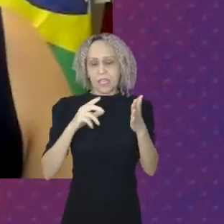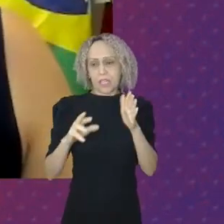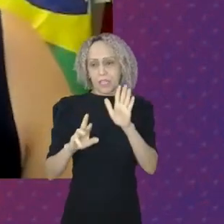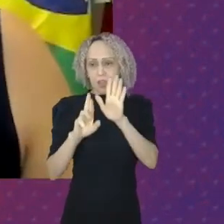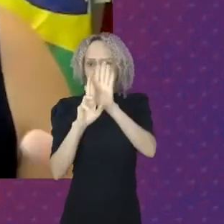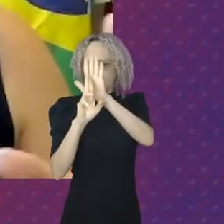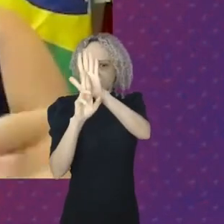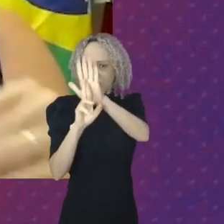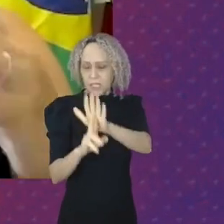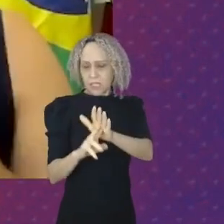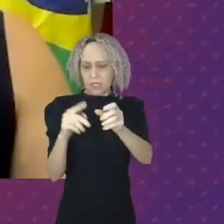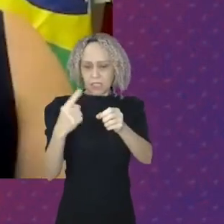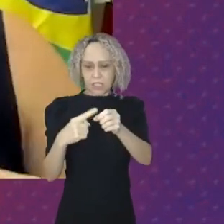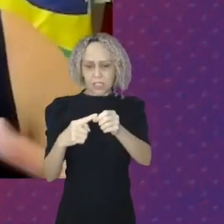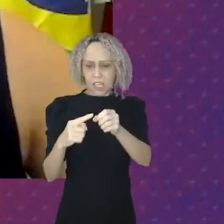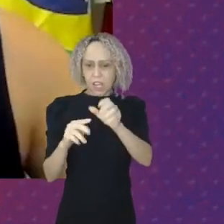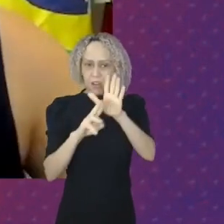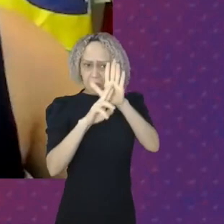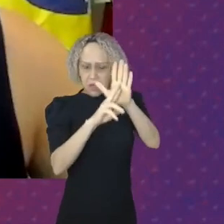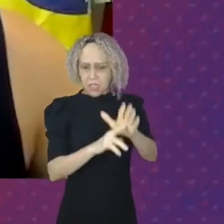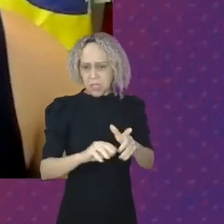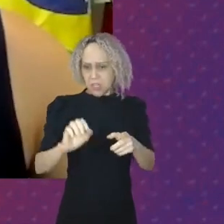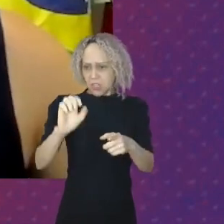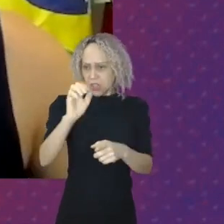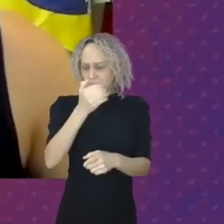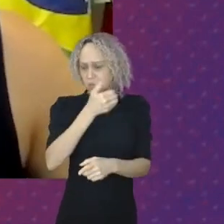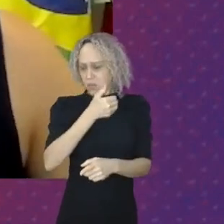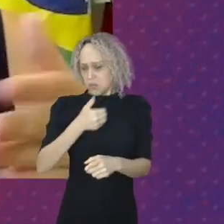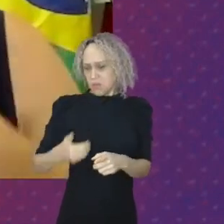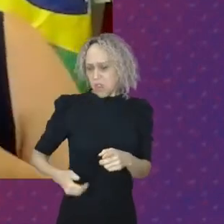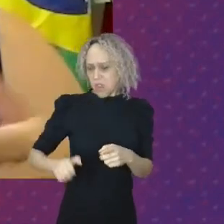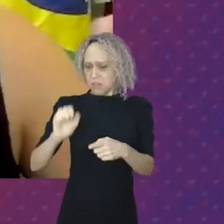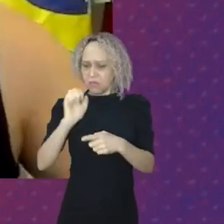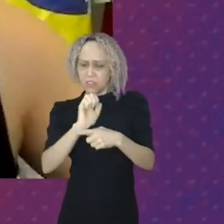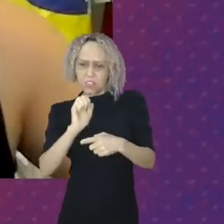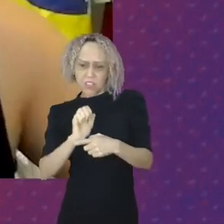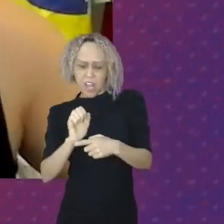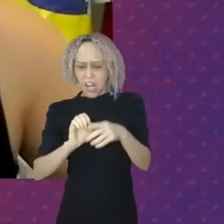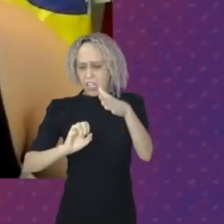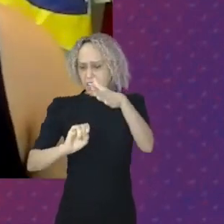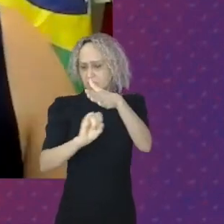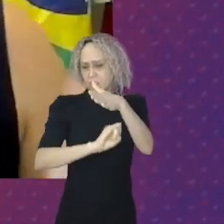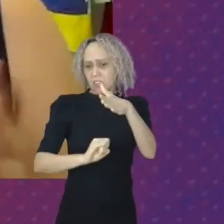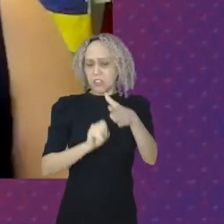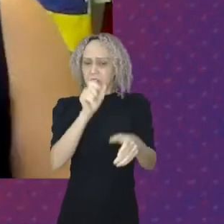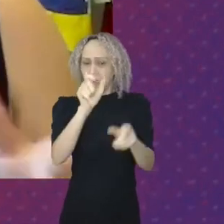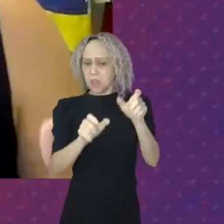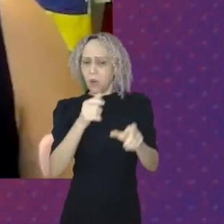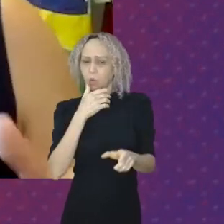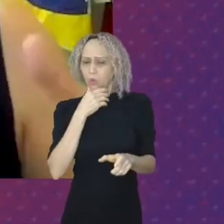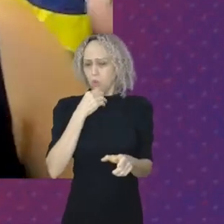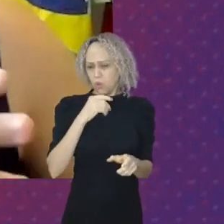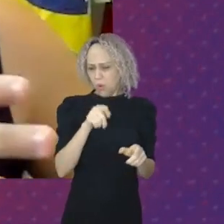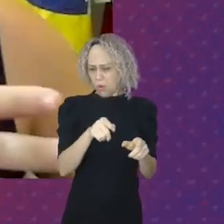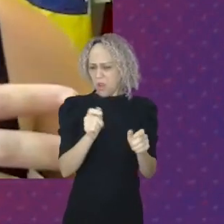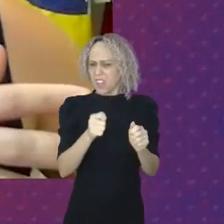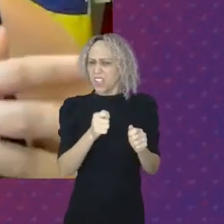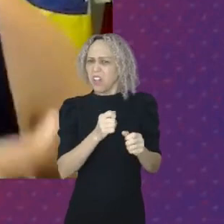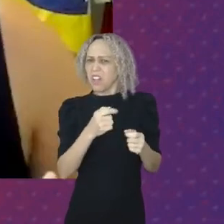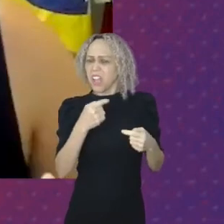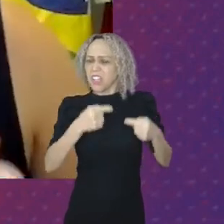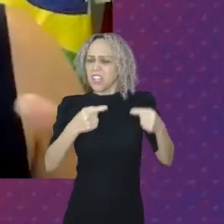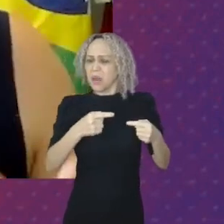do Estado, que são os homens que estão na política há tanto tempo, que podem falar sobre tudo, e que nós, mulheres,